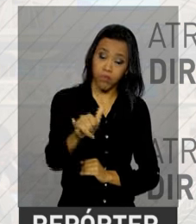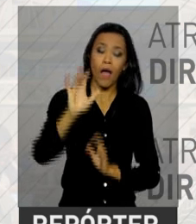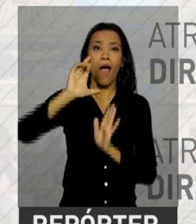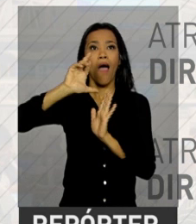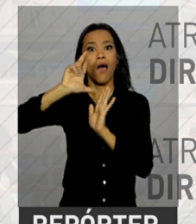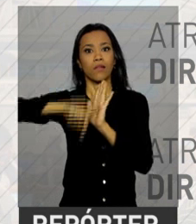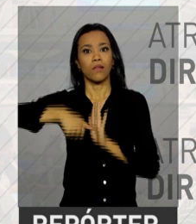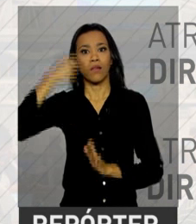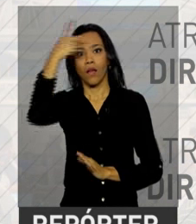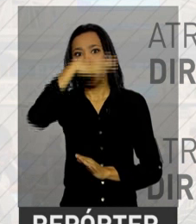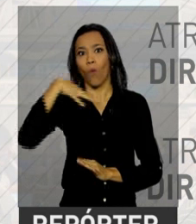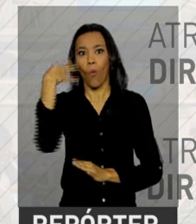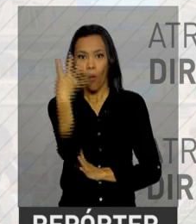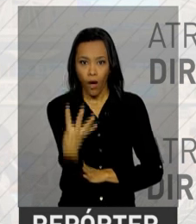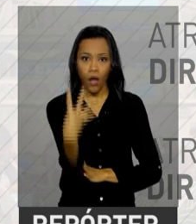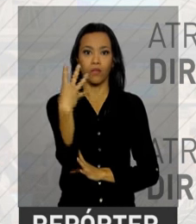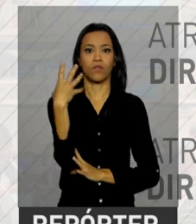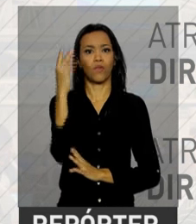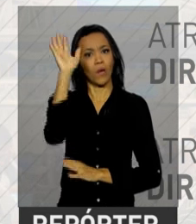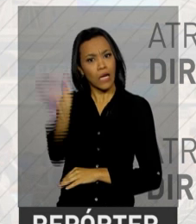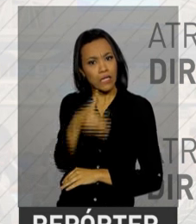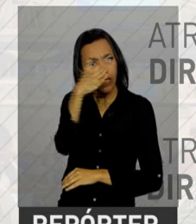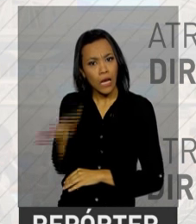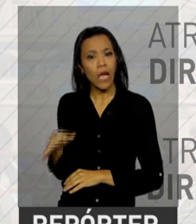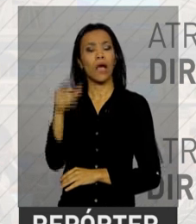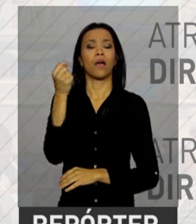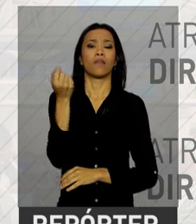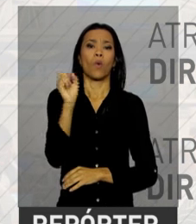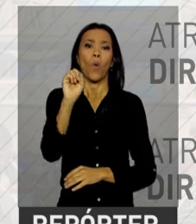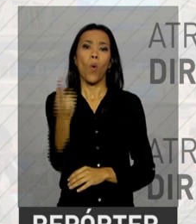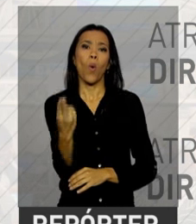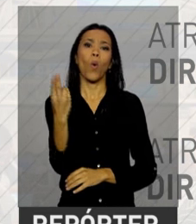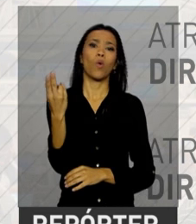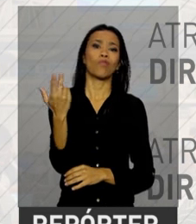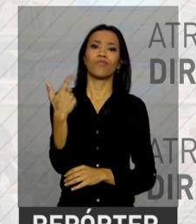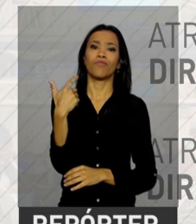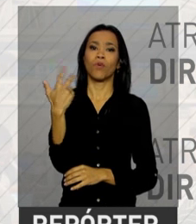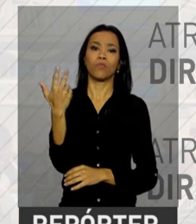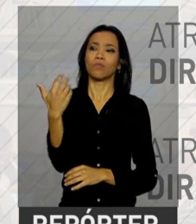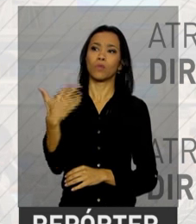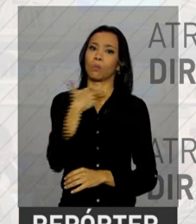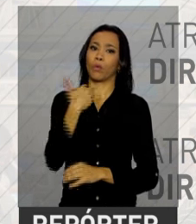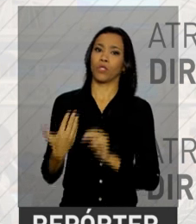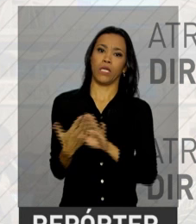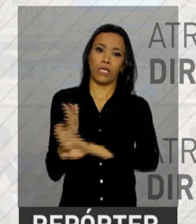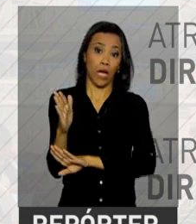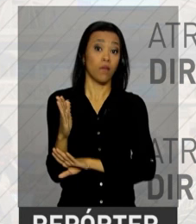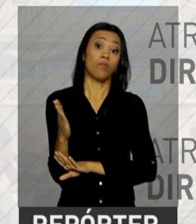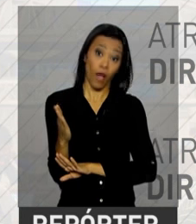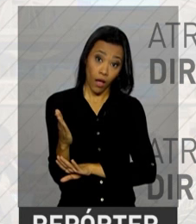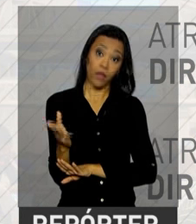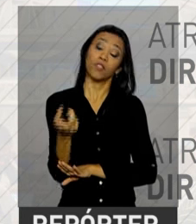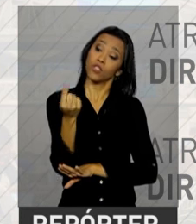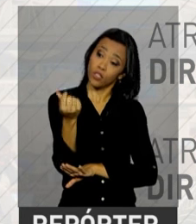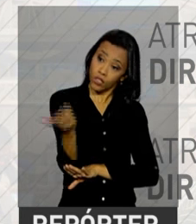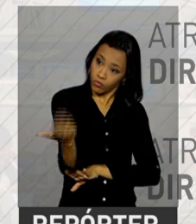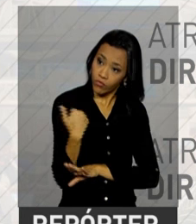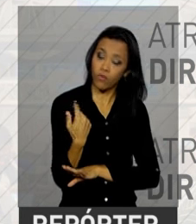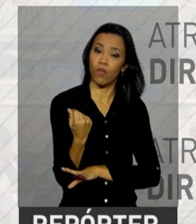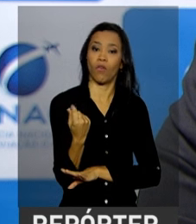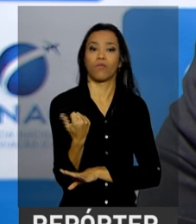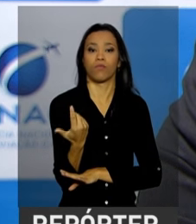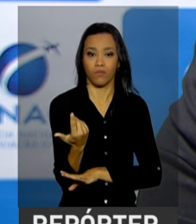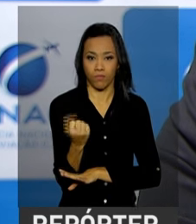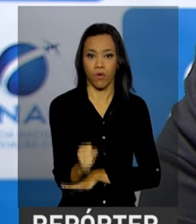mais de 4 horas, for cancelado, interrompido ou o embarque for negado, você pode pedir reembolso da